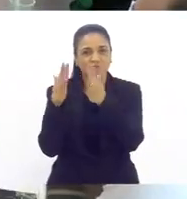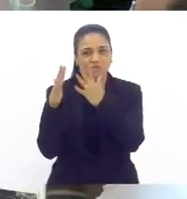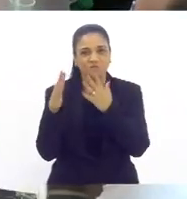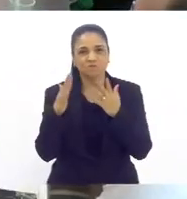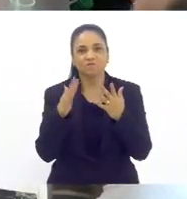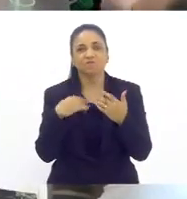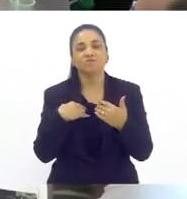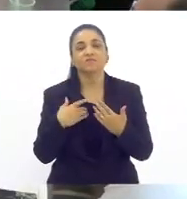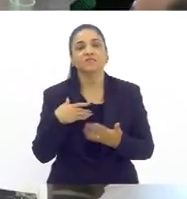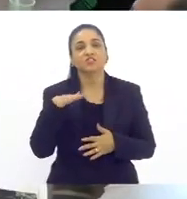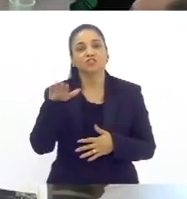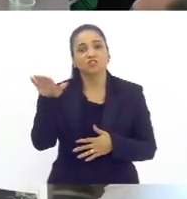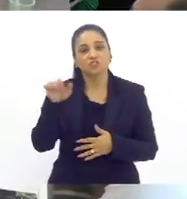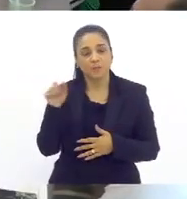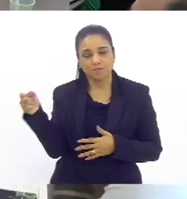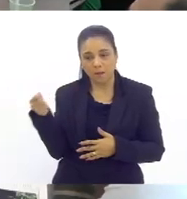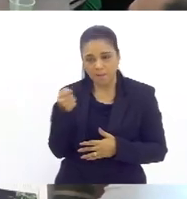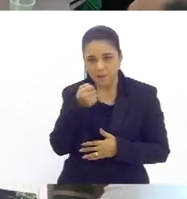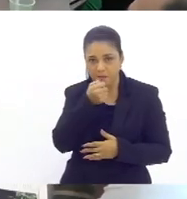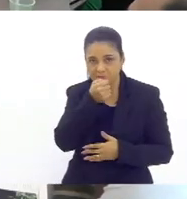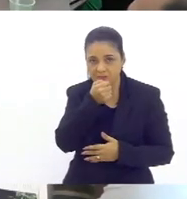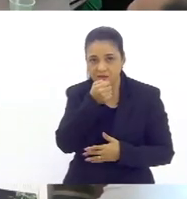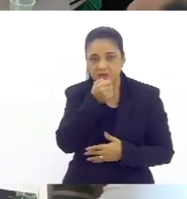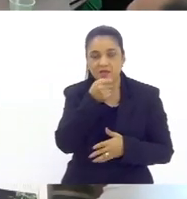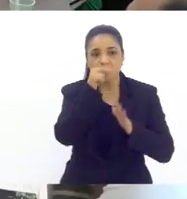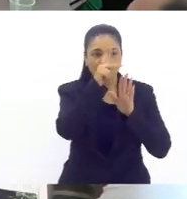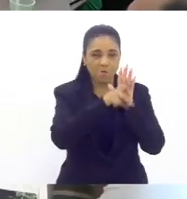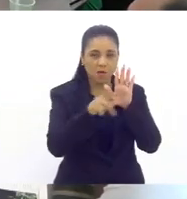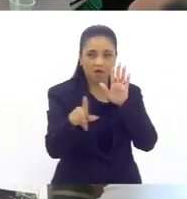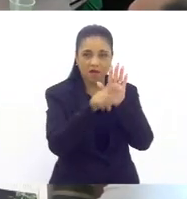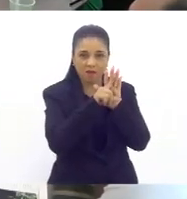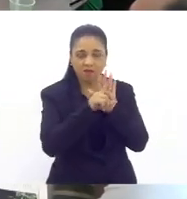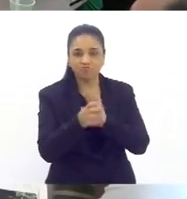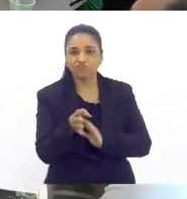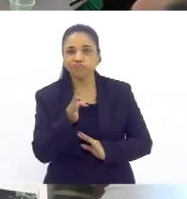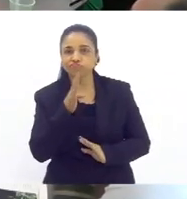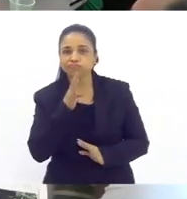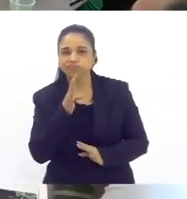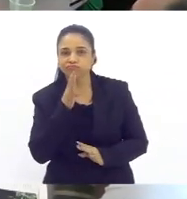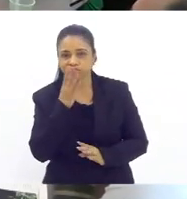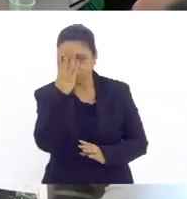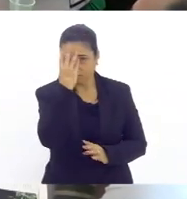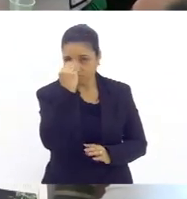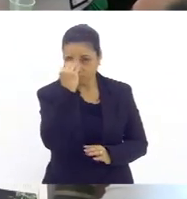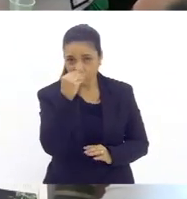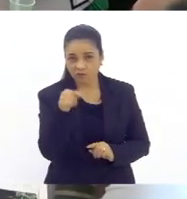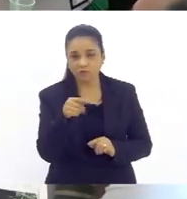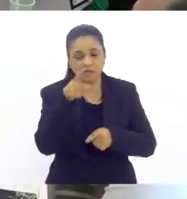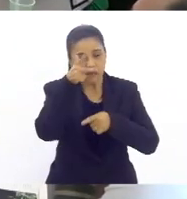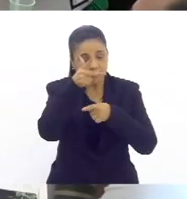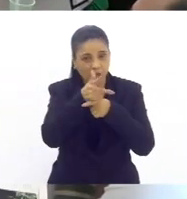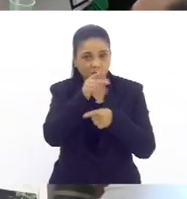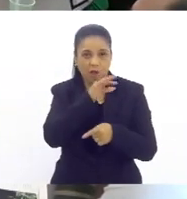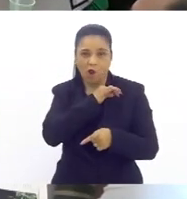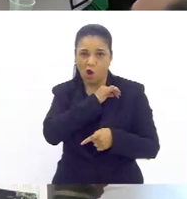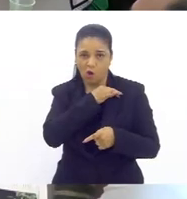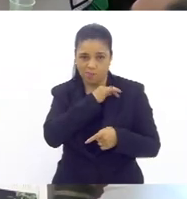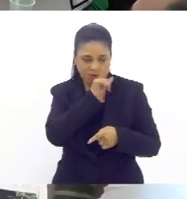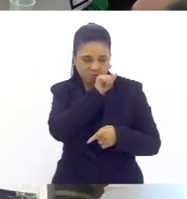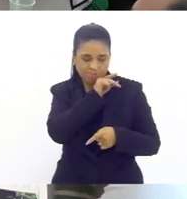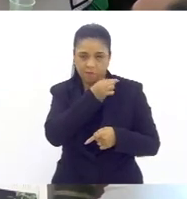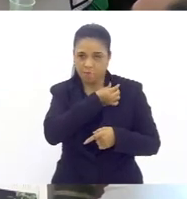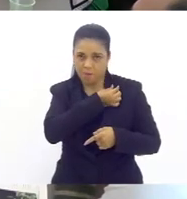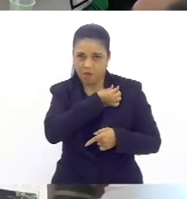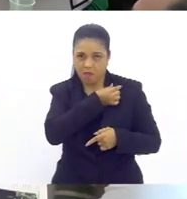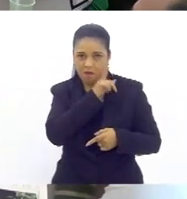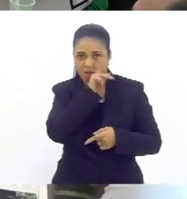vamos te chamar também para audiência do Projeto de Lei do Reconhecimento e a questão das câmeras está dizendo que a lei que